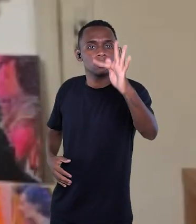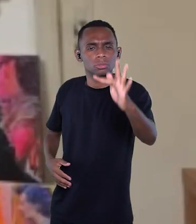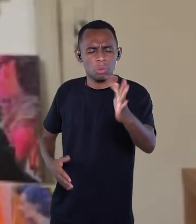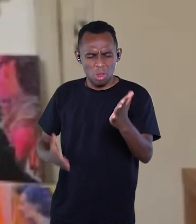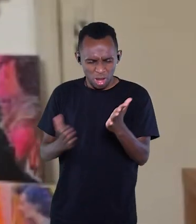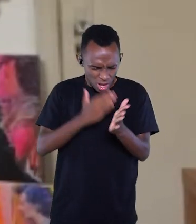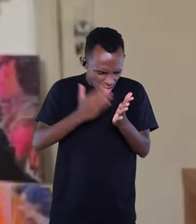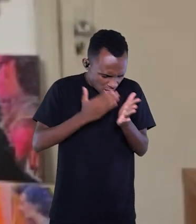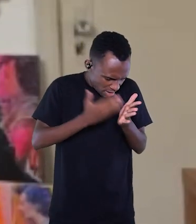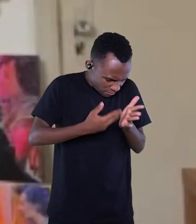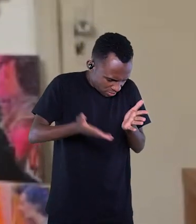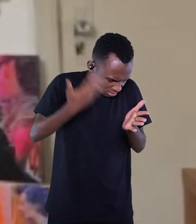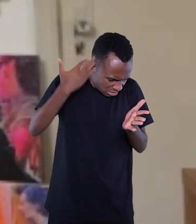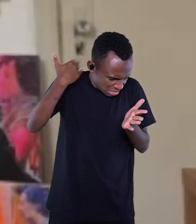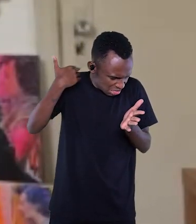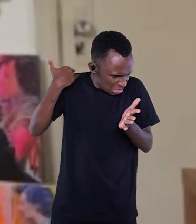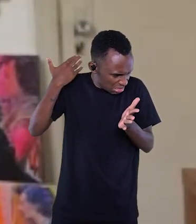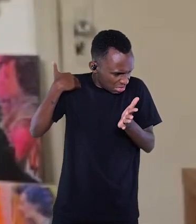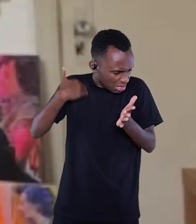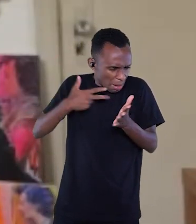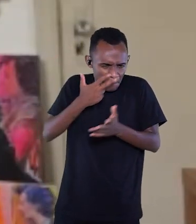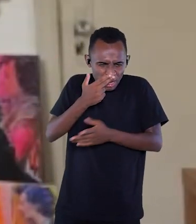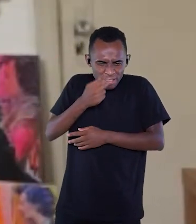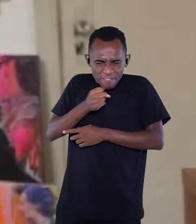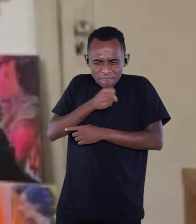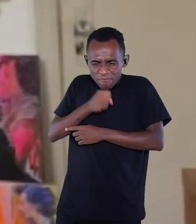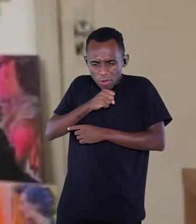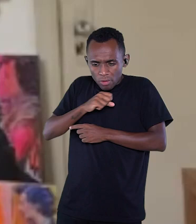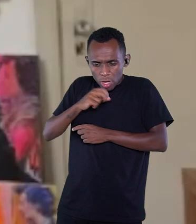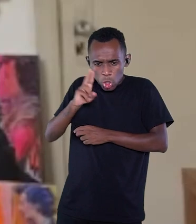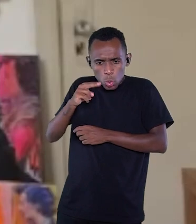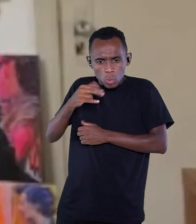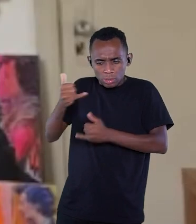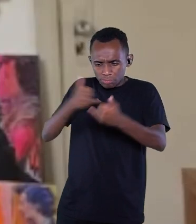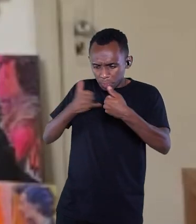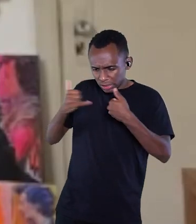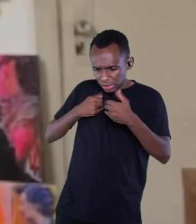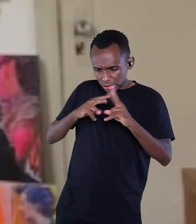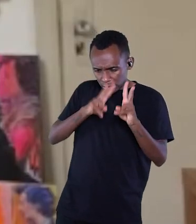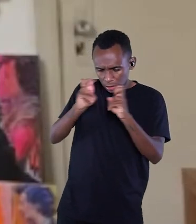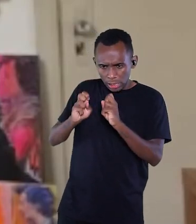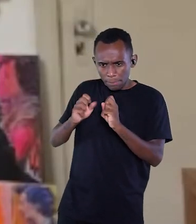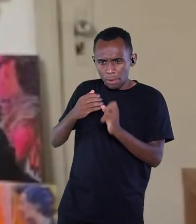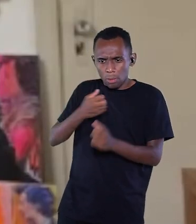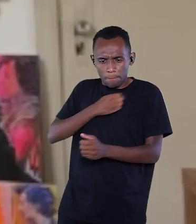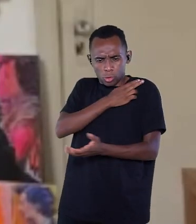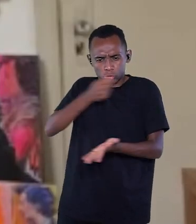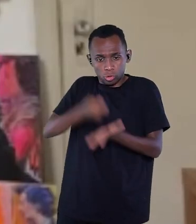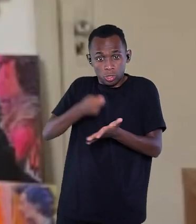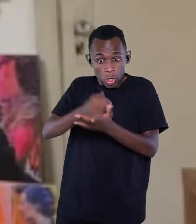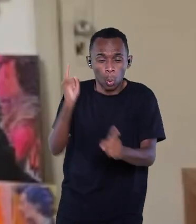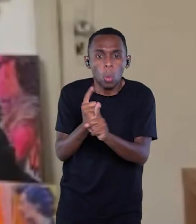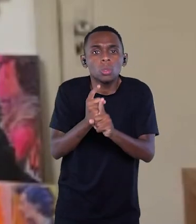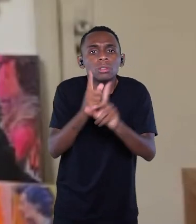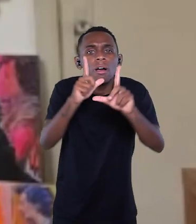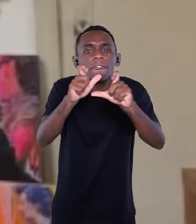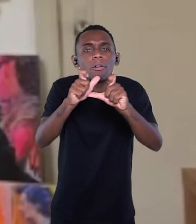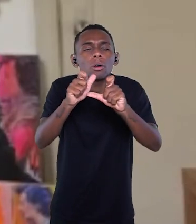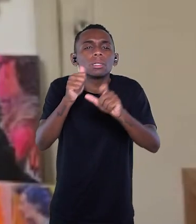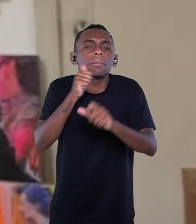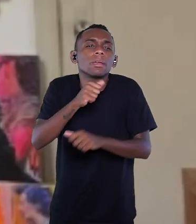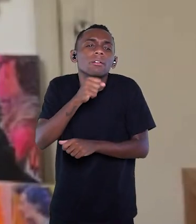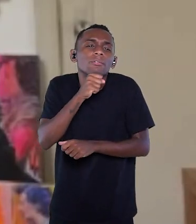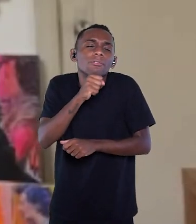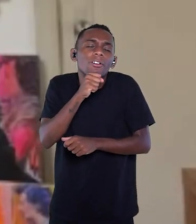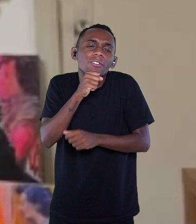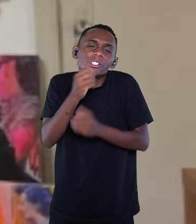Livros tão antigos quanto as minhas avós, a materna que nunca comentou nada sobre a ditadura militar, e encontro agora uma foto, minha avó bem moça, de lenço